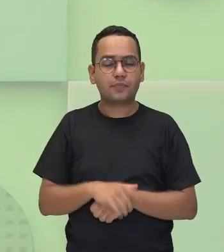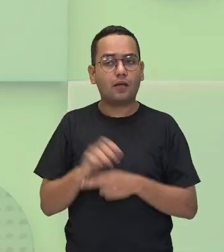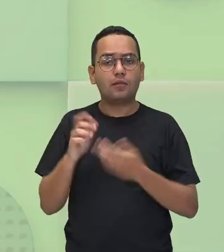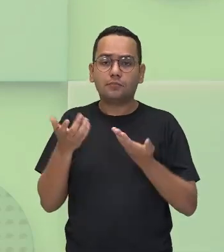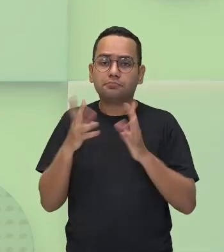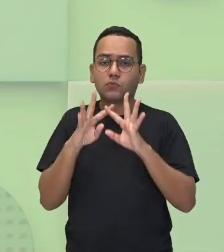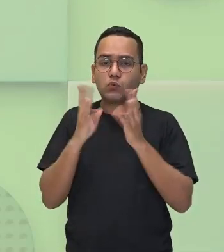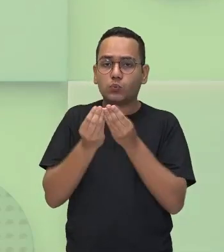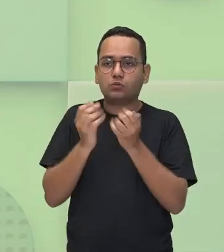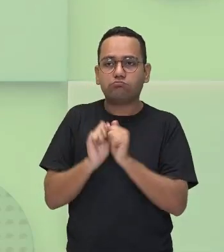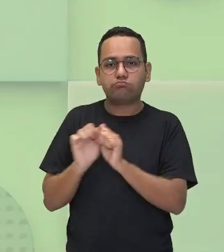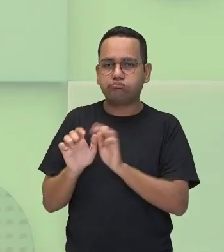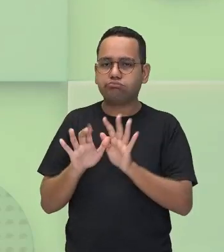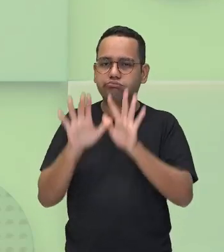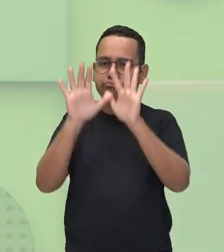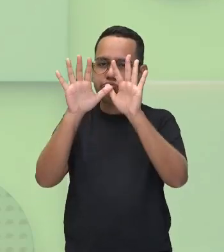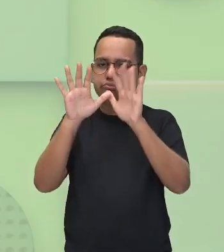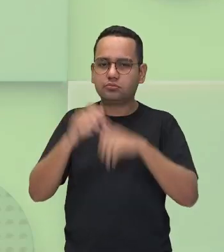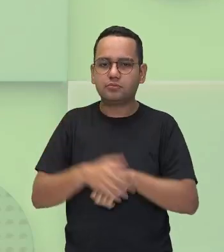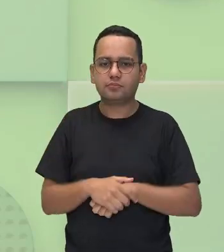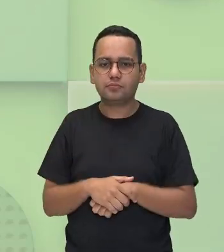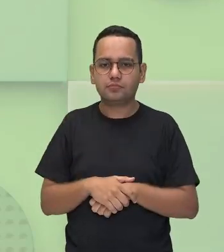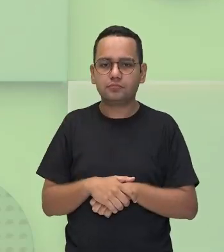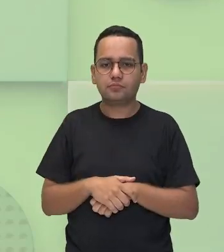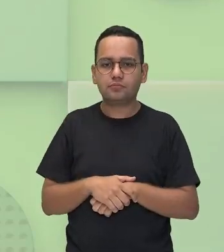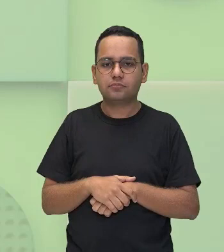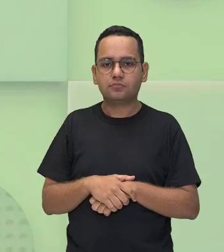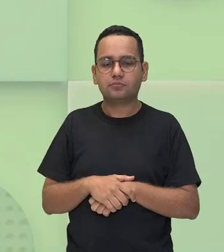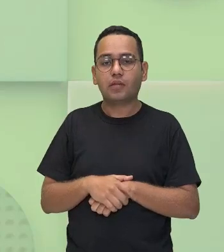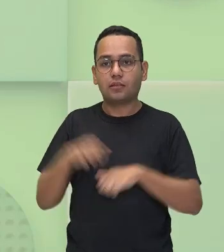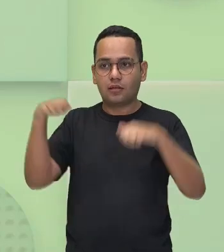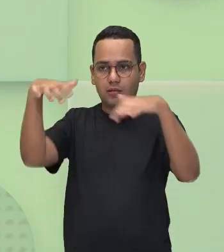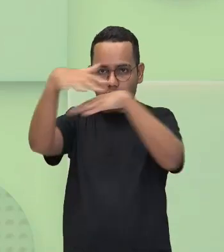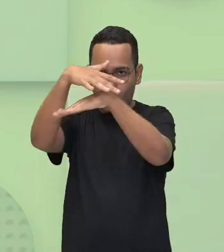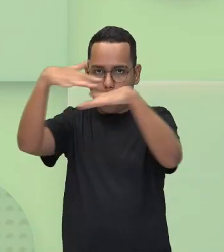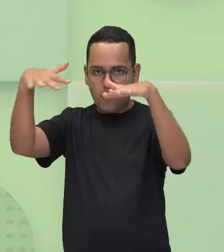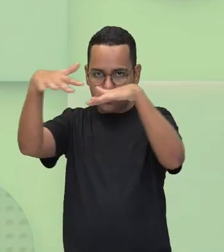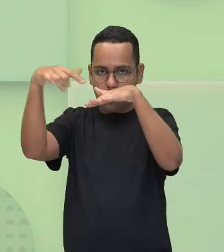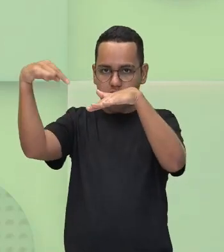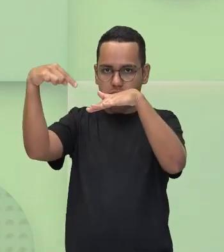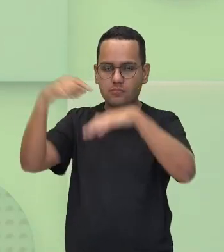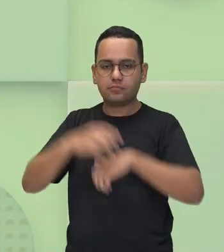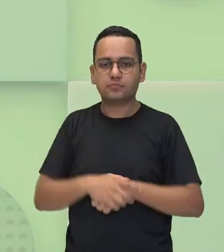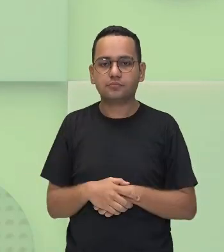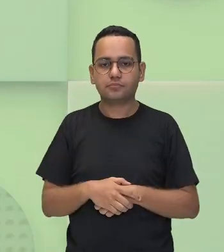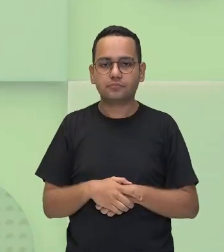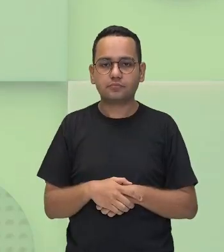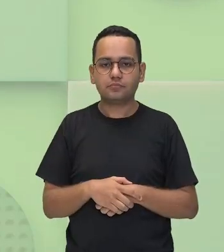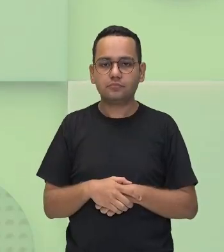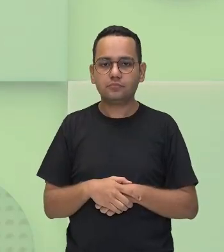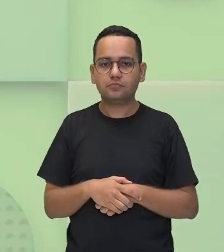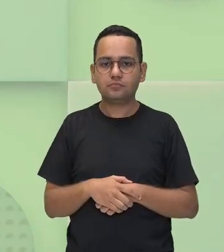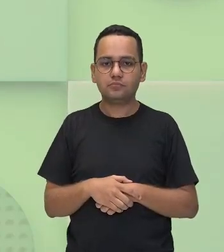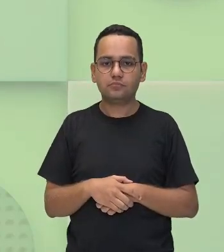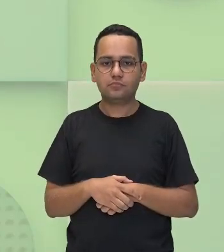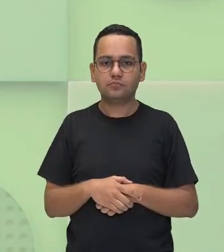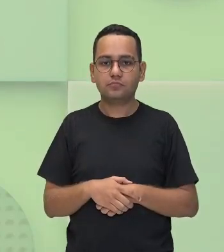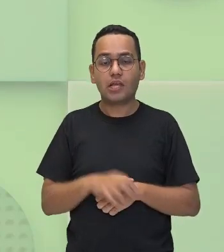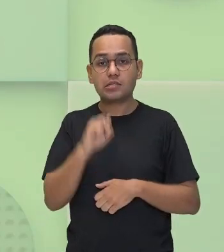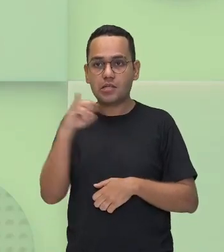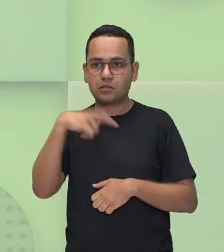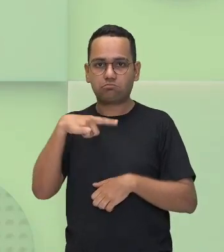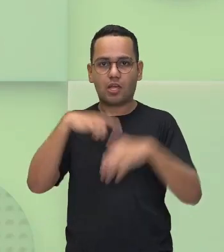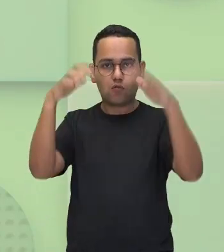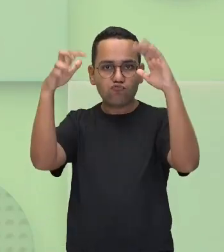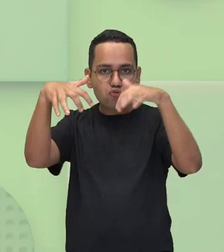atmosfera, estavam ali em suspensão na atmosfera e que, quando tinha um processo de